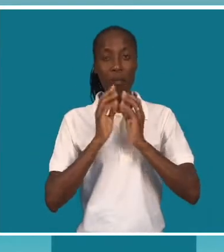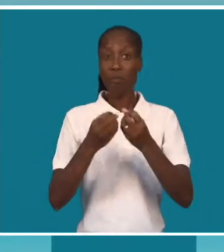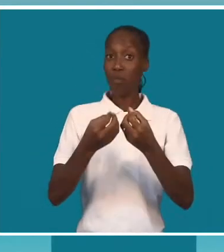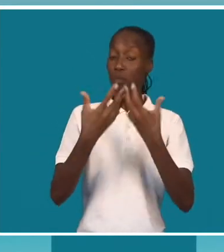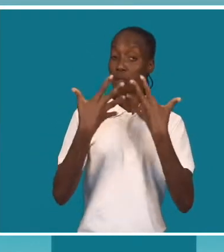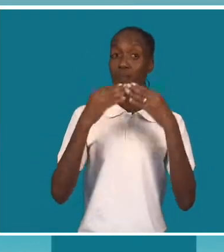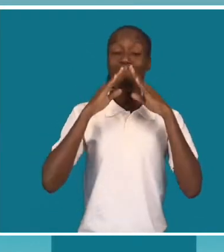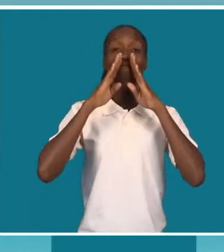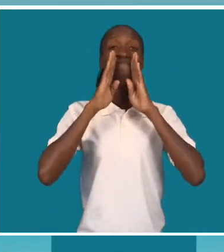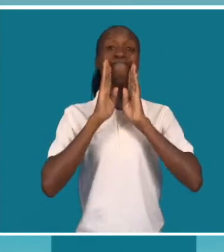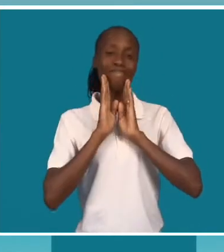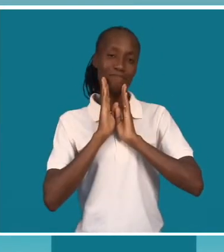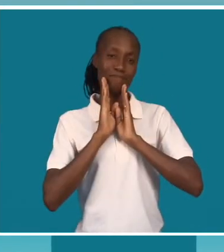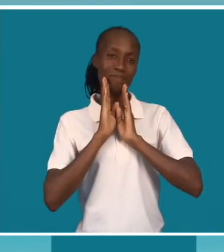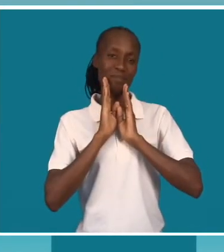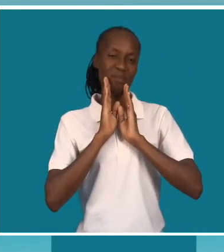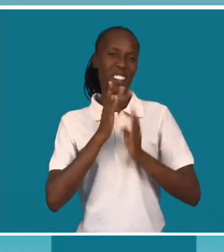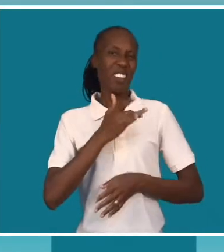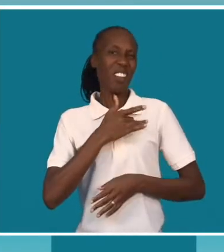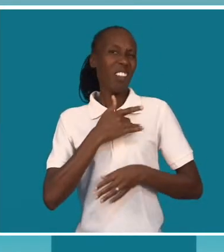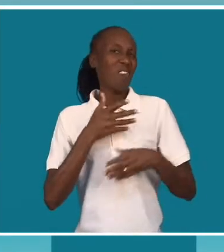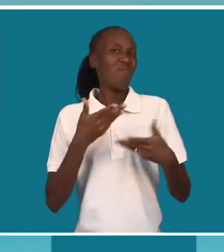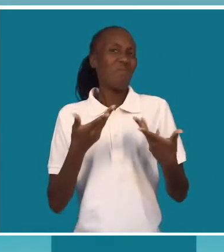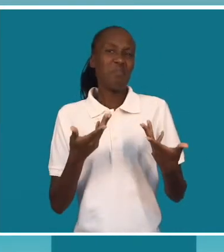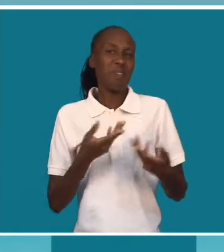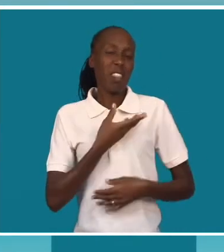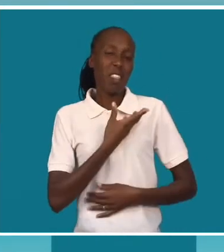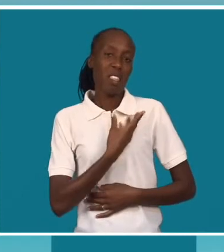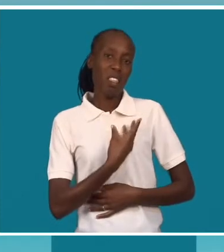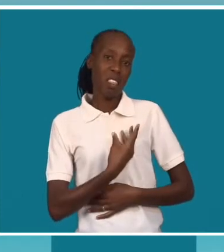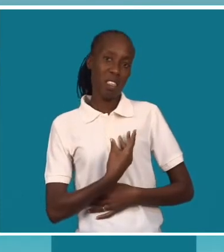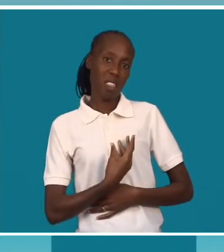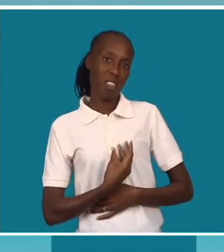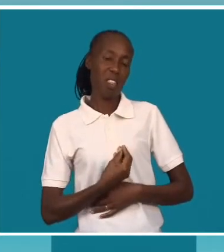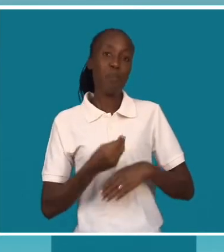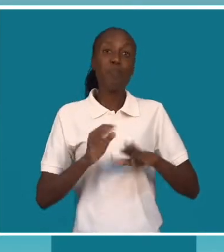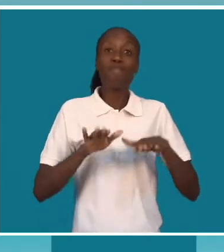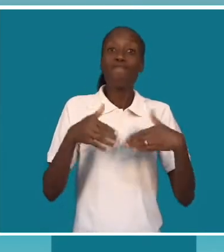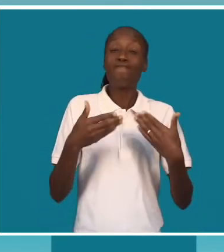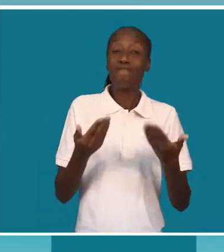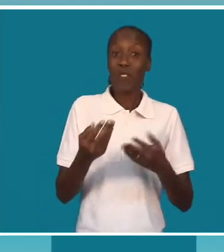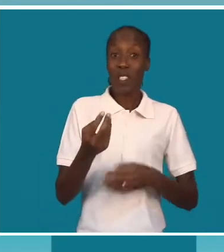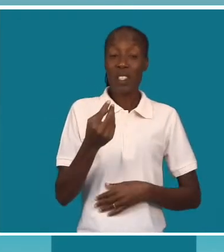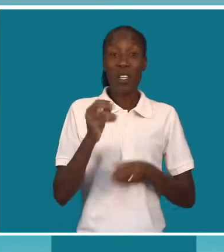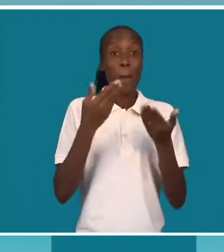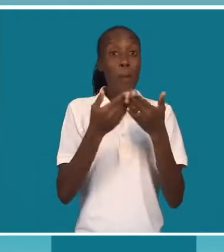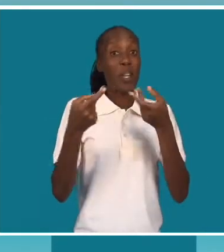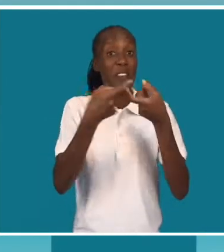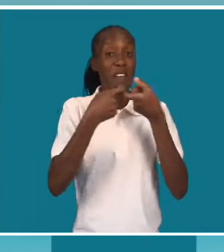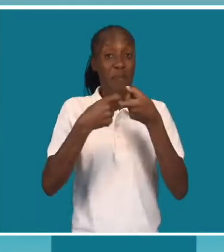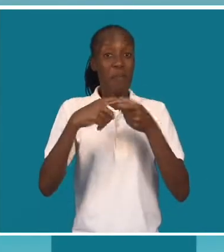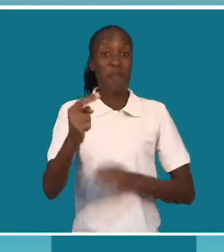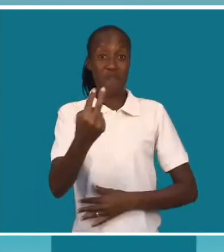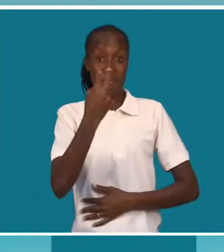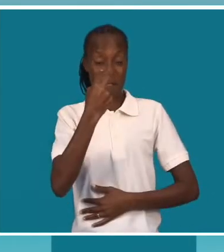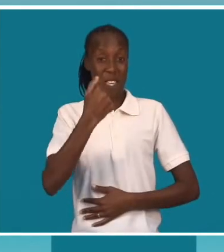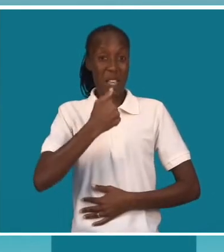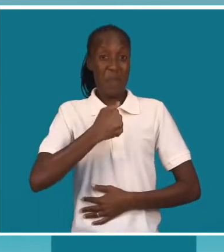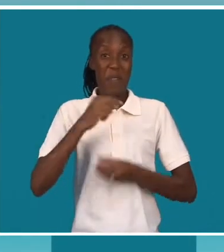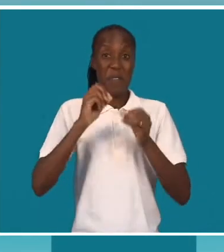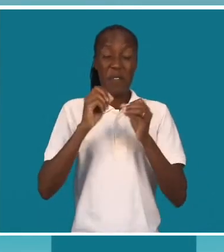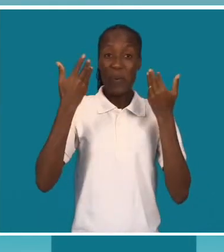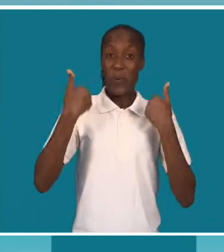era... Eu não conseguia. E lá, quanto tempo leva? E na roupa